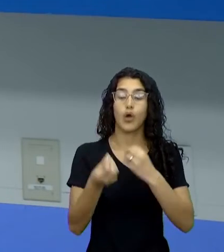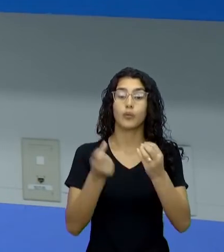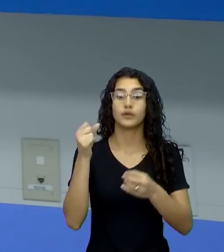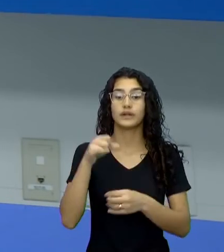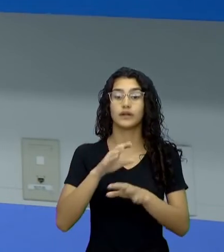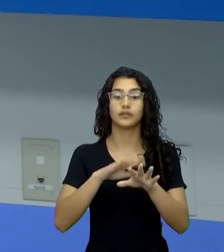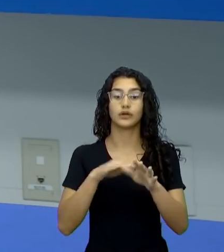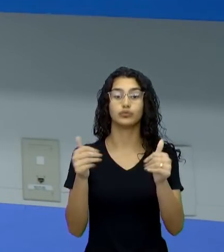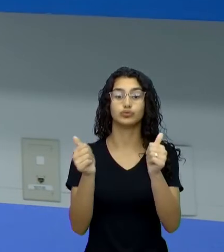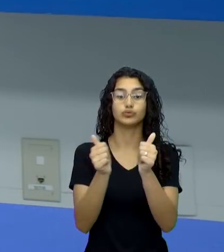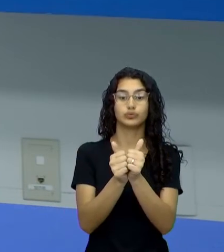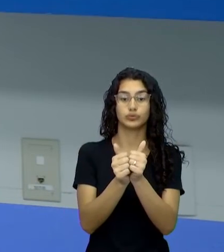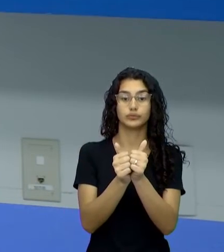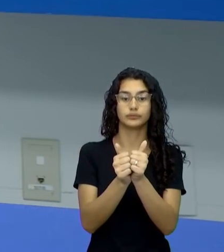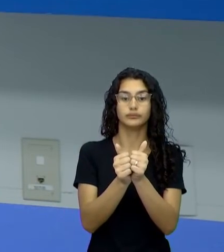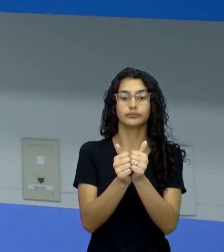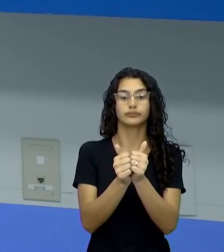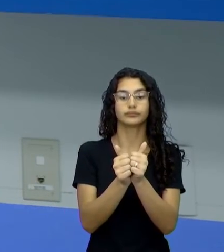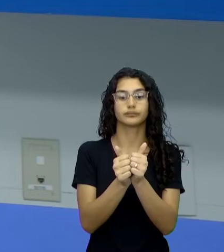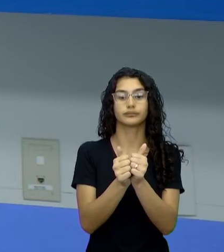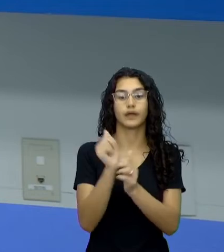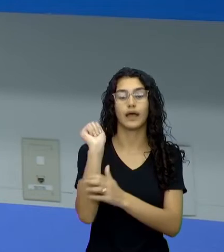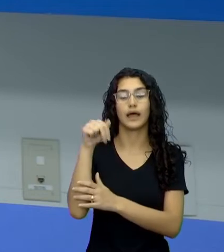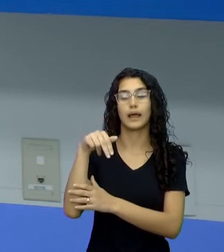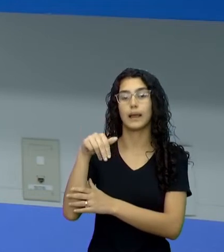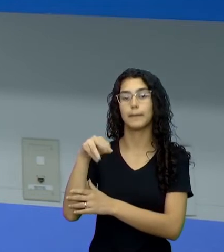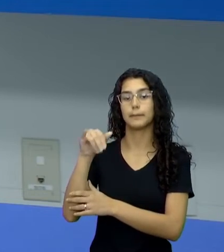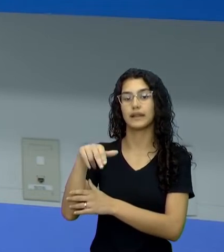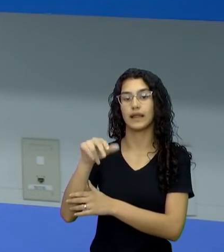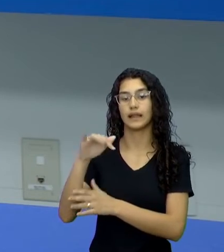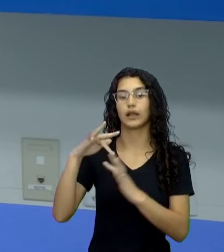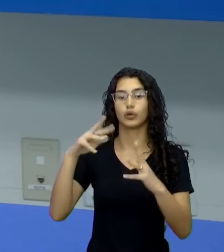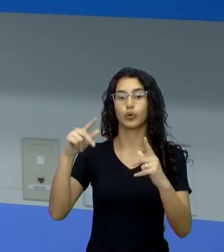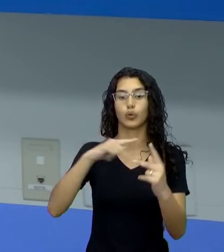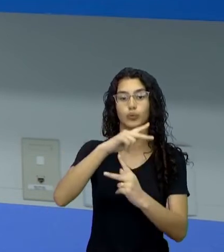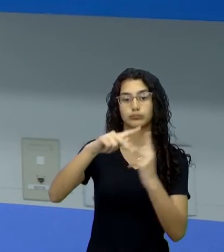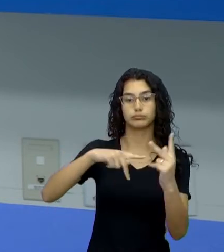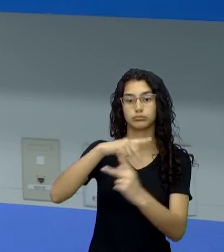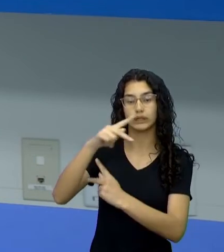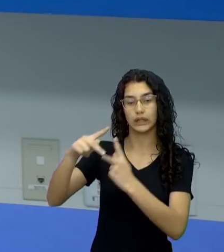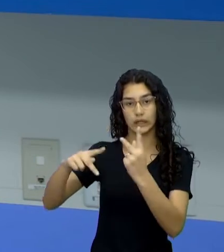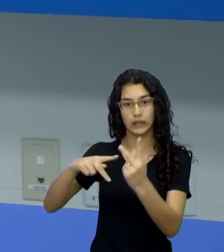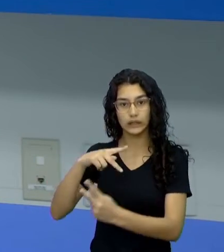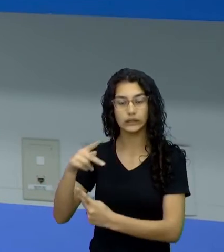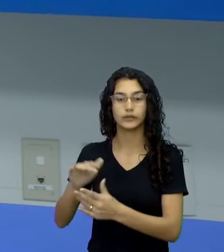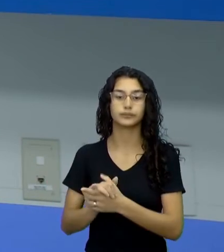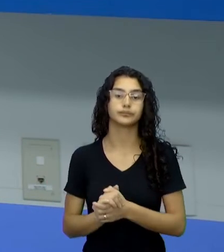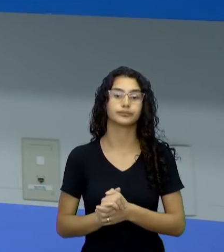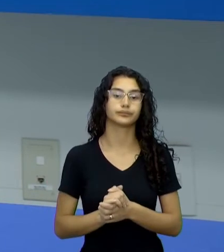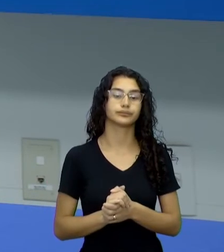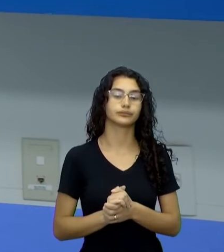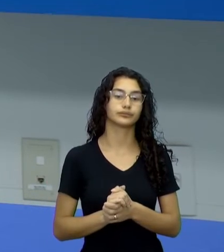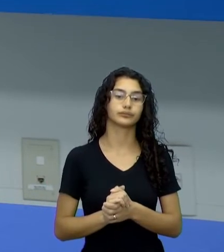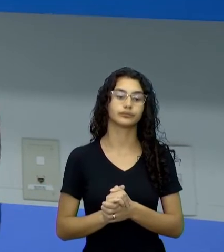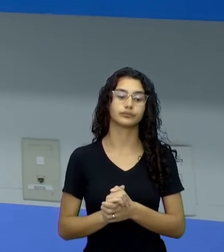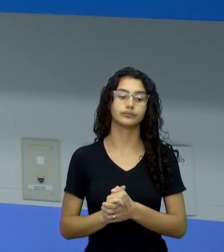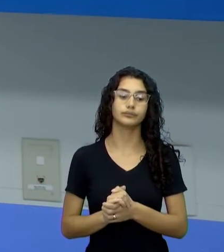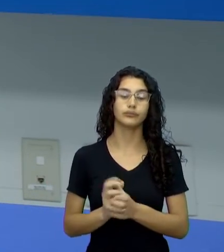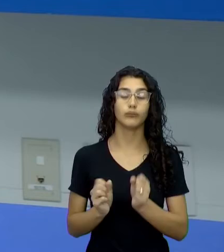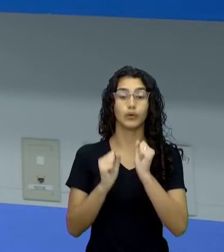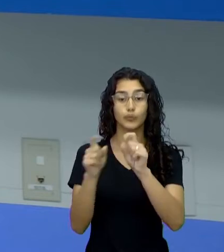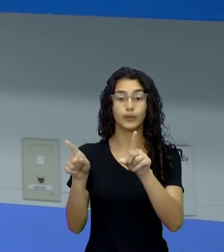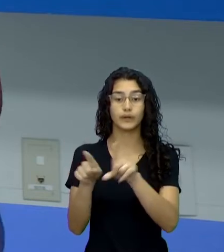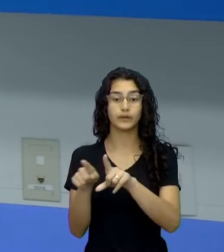fizéssemos parte dessa animalidade que é todo o planeta né como se ã hã possuíssem